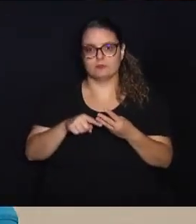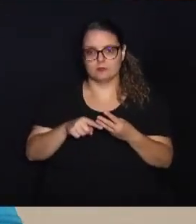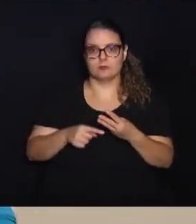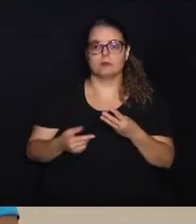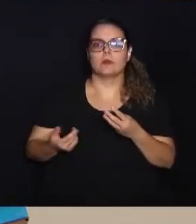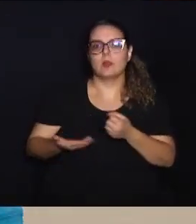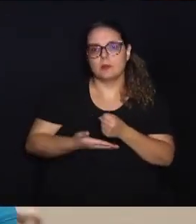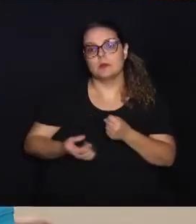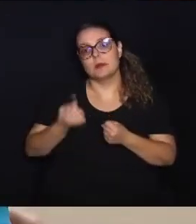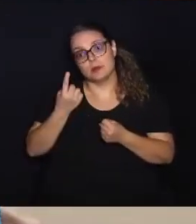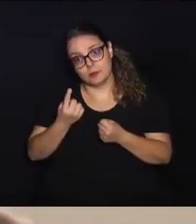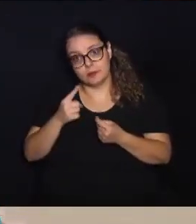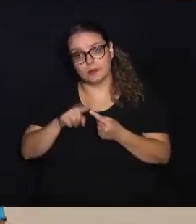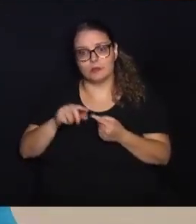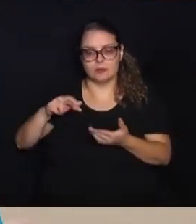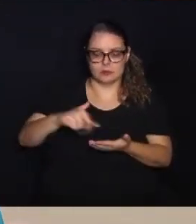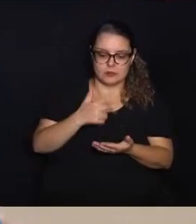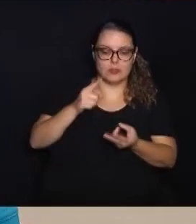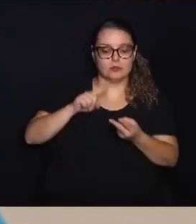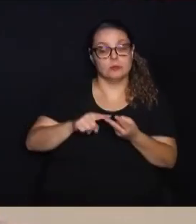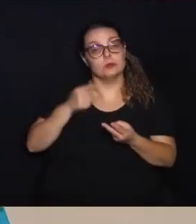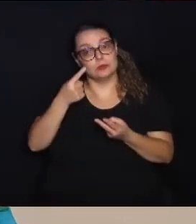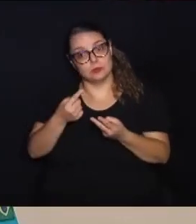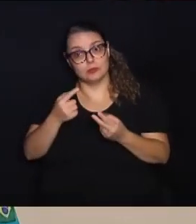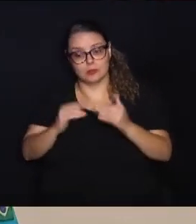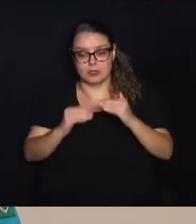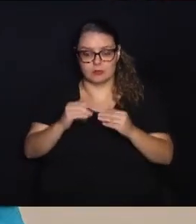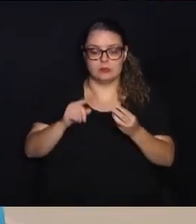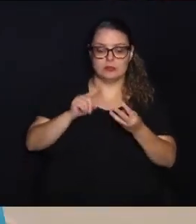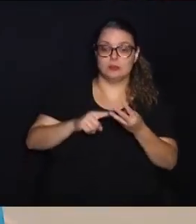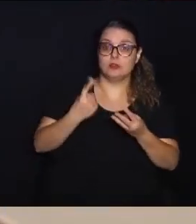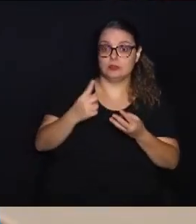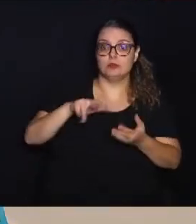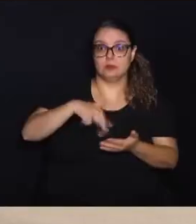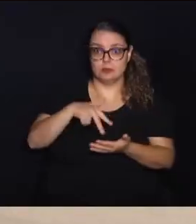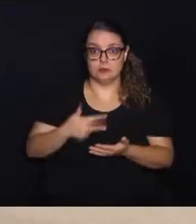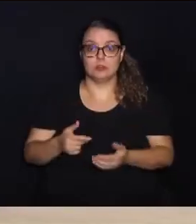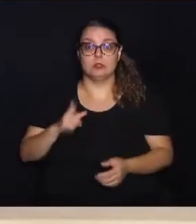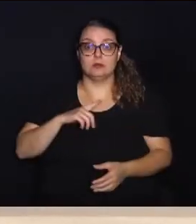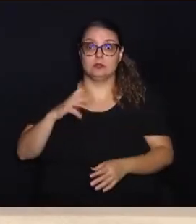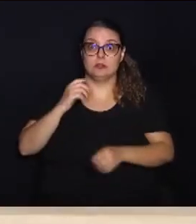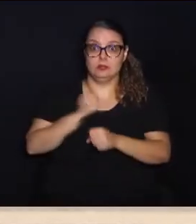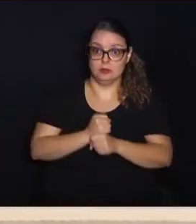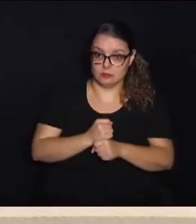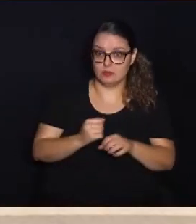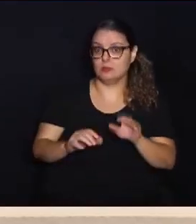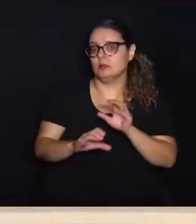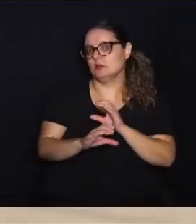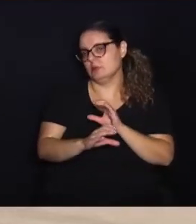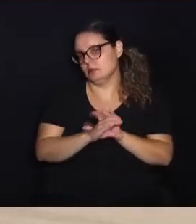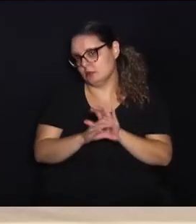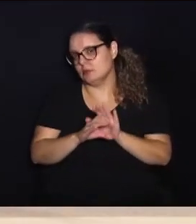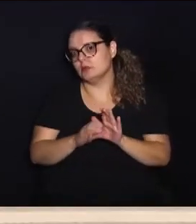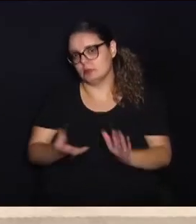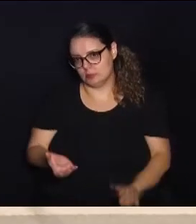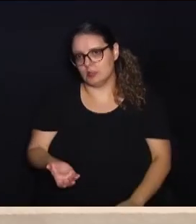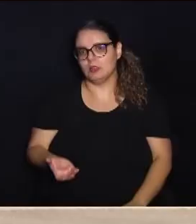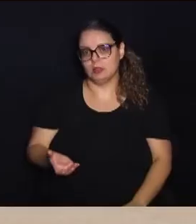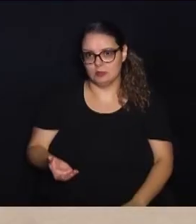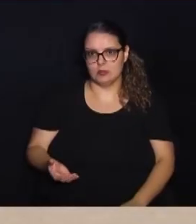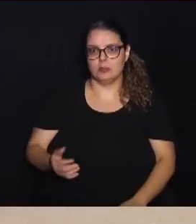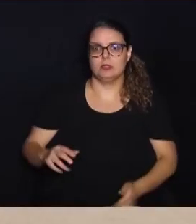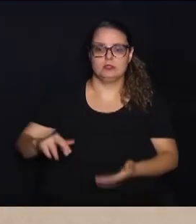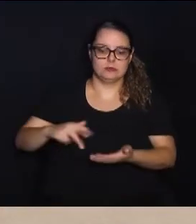podem escolher aquele que melhor se adapta ao seu corporal e à sua série. E Marina, eu acredito que a repetição é um